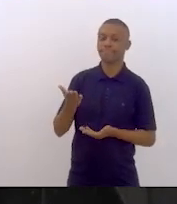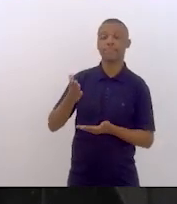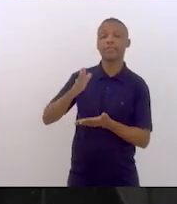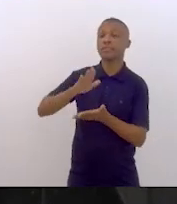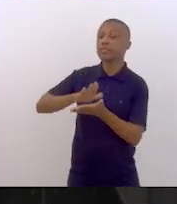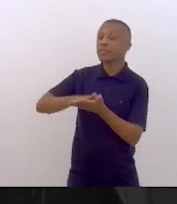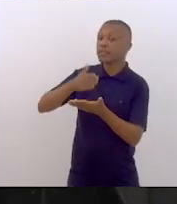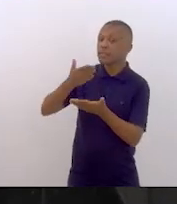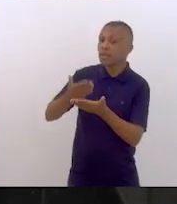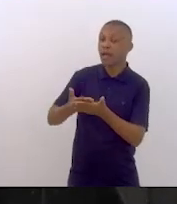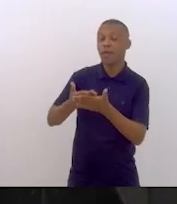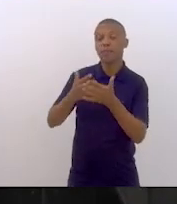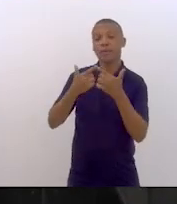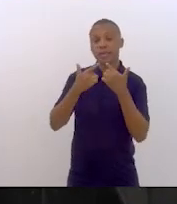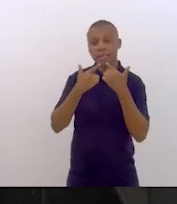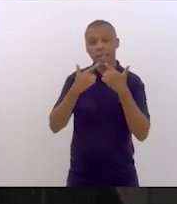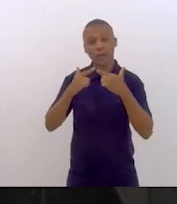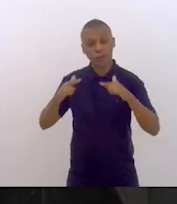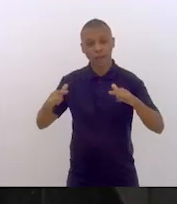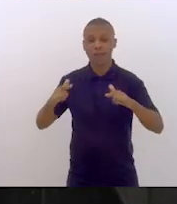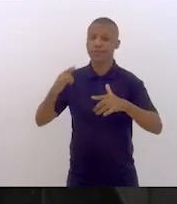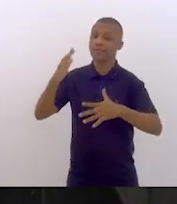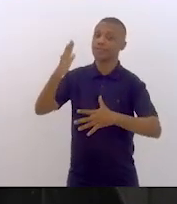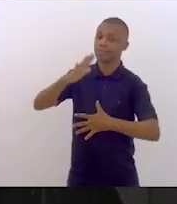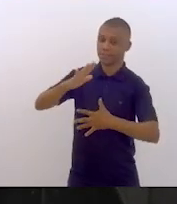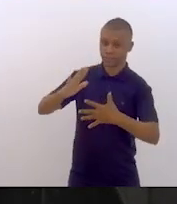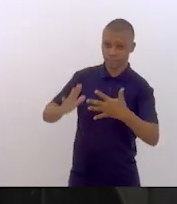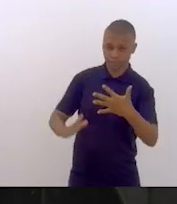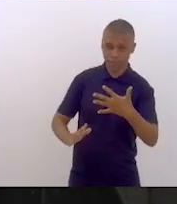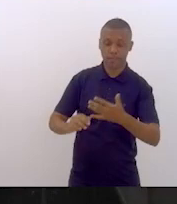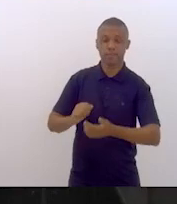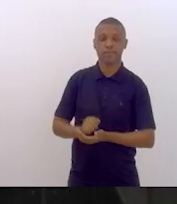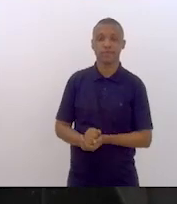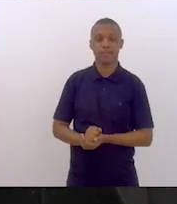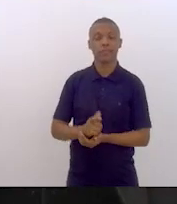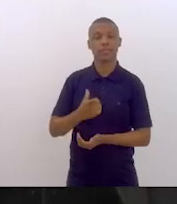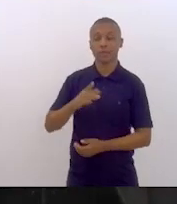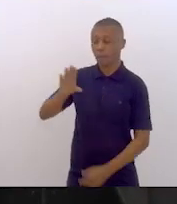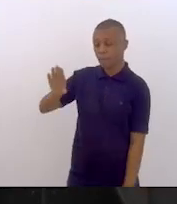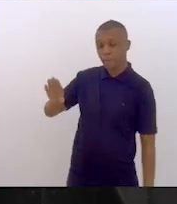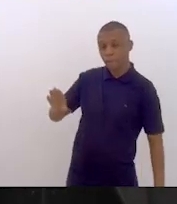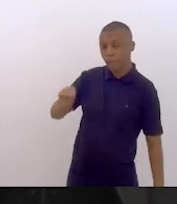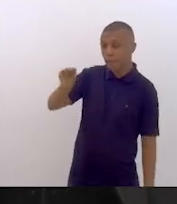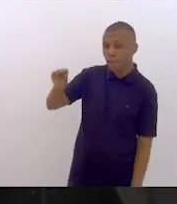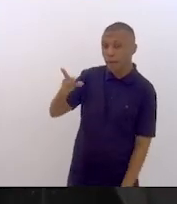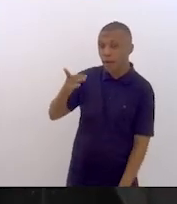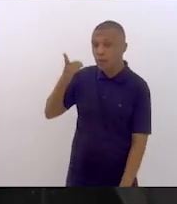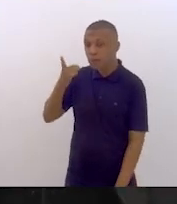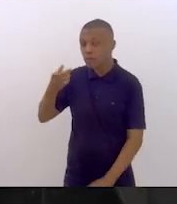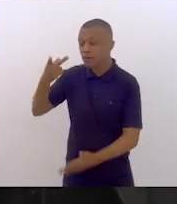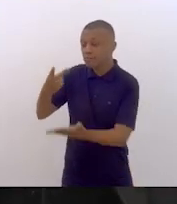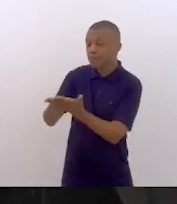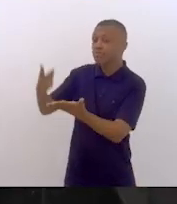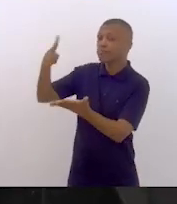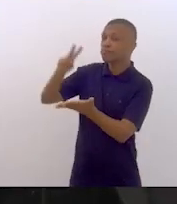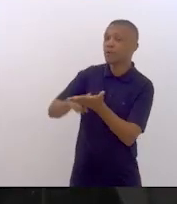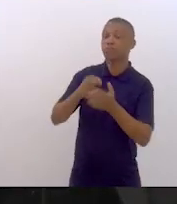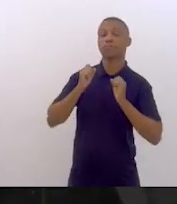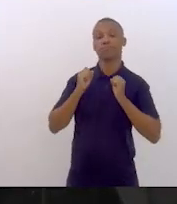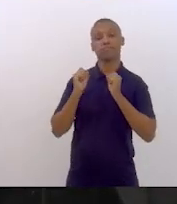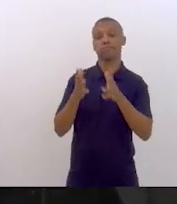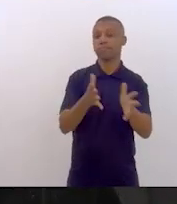da linguagem de libras que leva a nossa voz aos deficientes